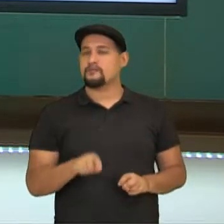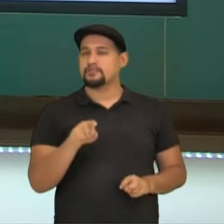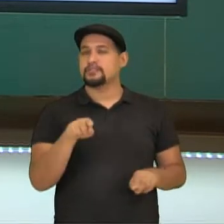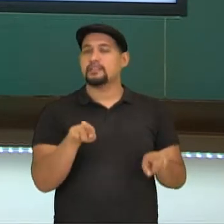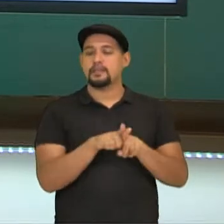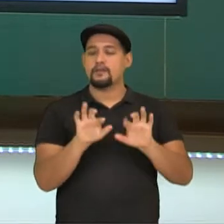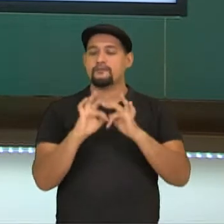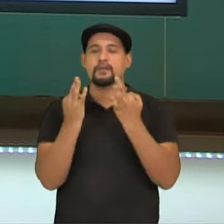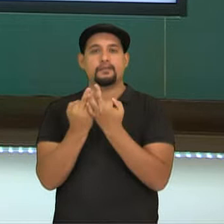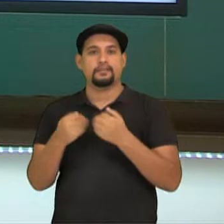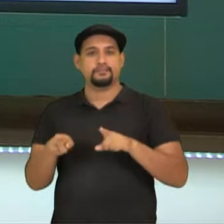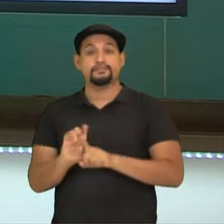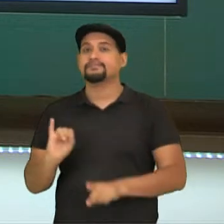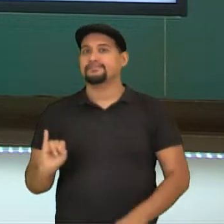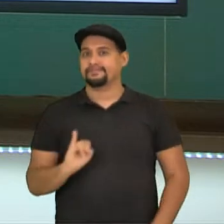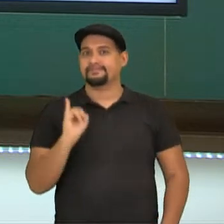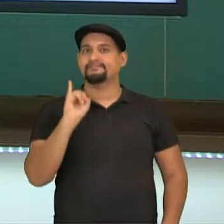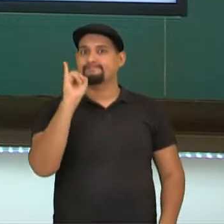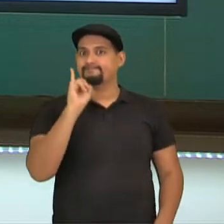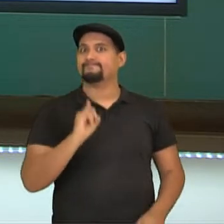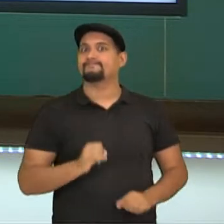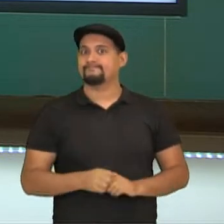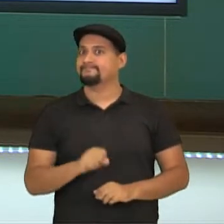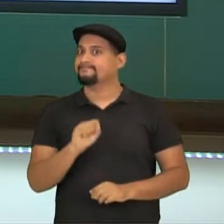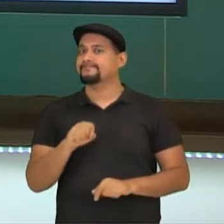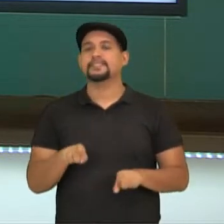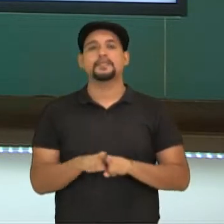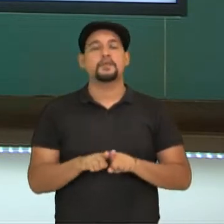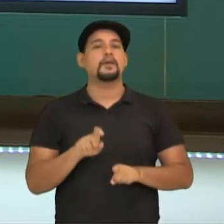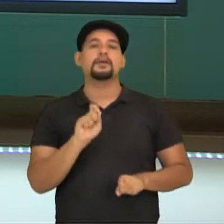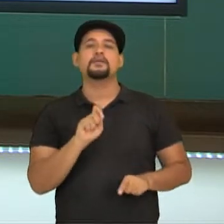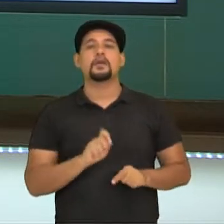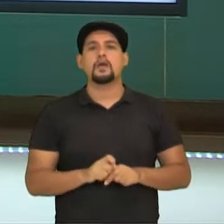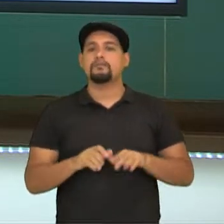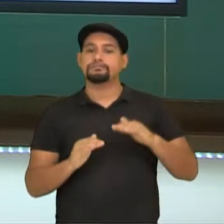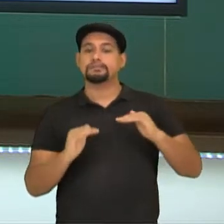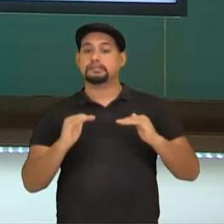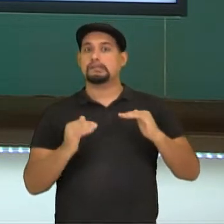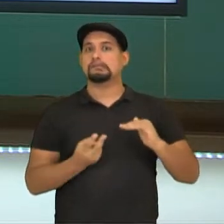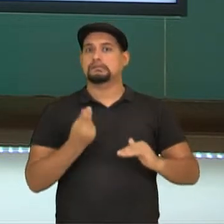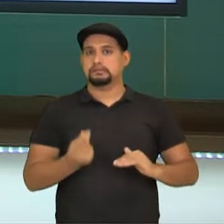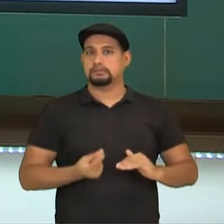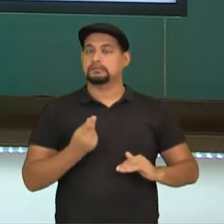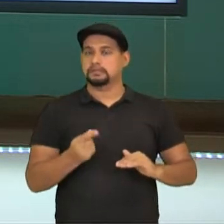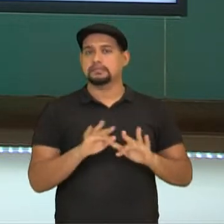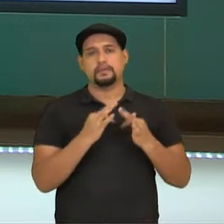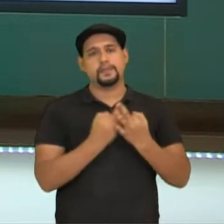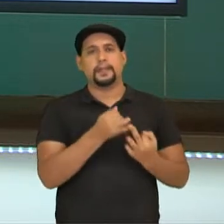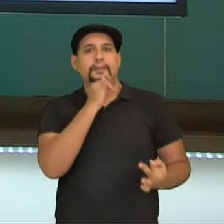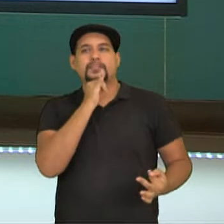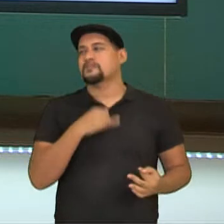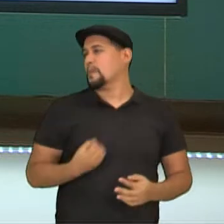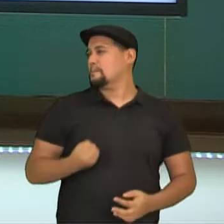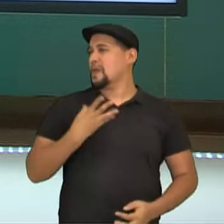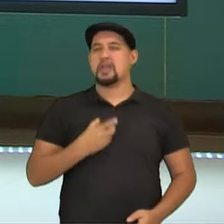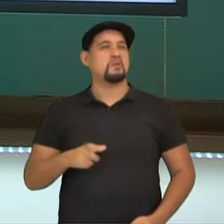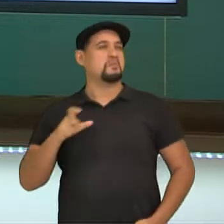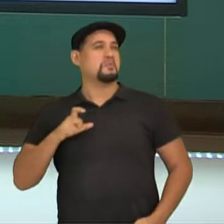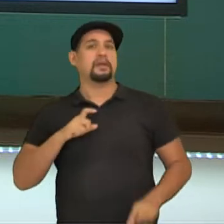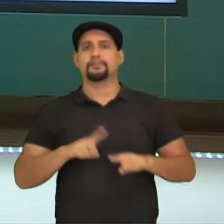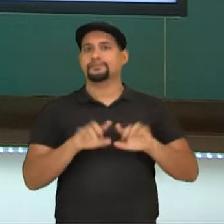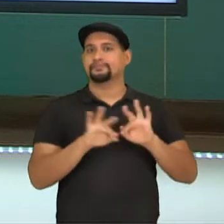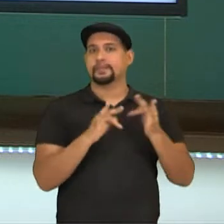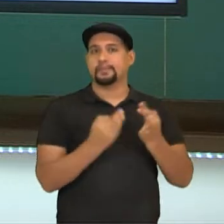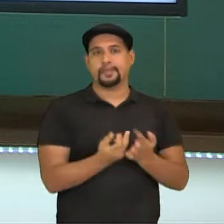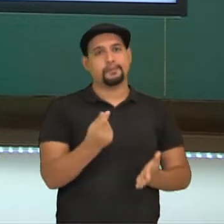sua família, que também é importante, muito importante, para o equilíbrio financeiro da sua família. Não adianta você estar bem equilibrado se a sua família